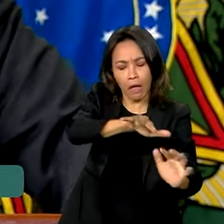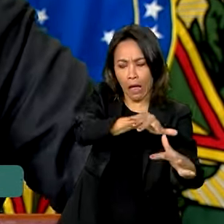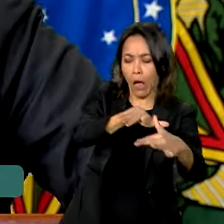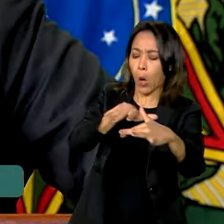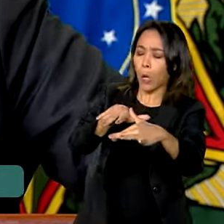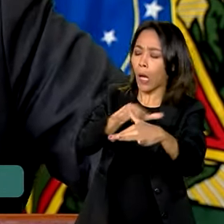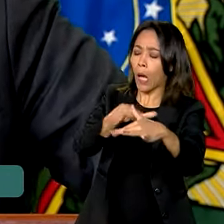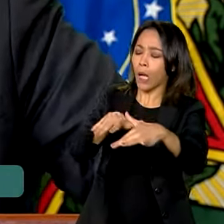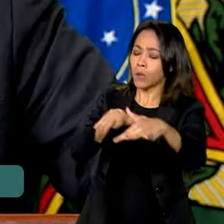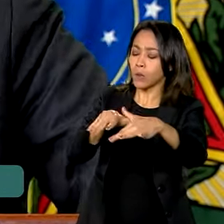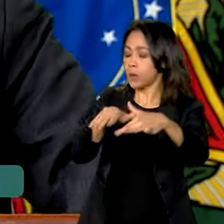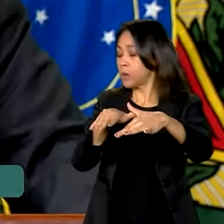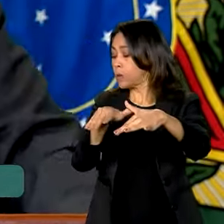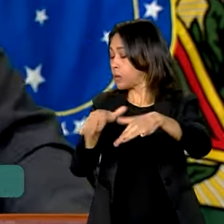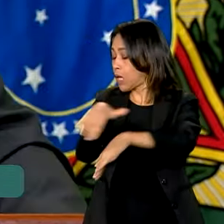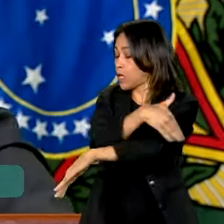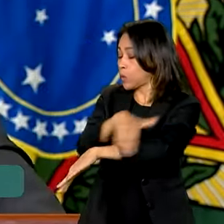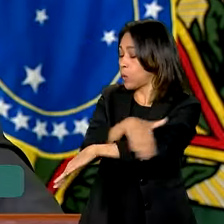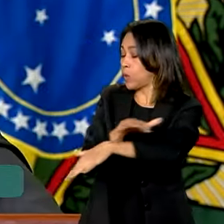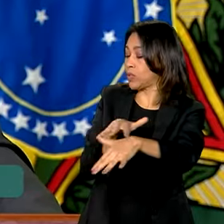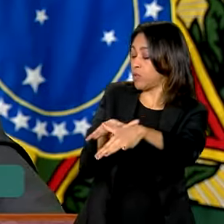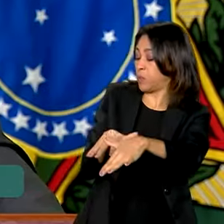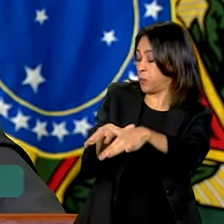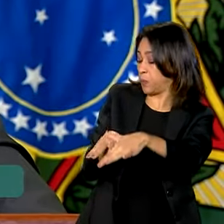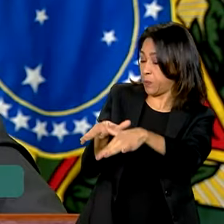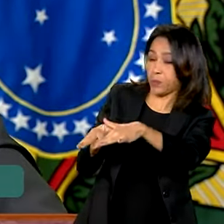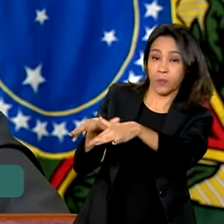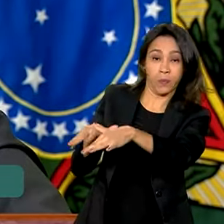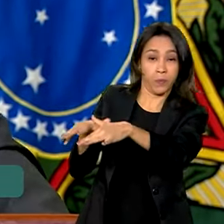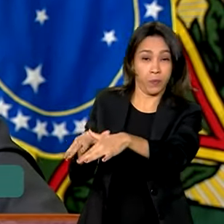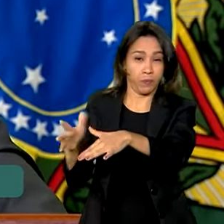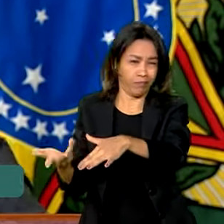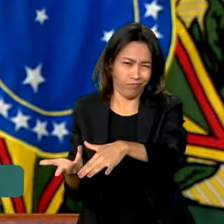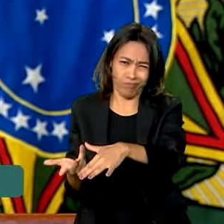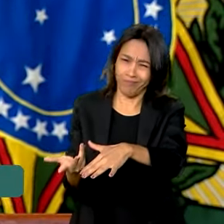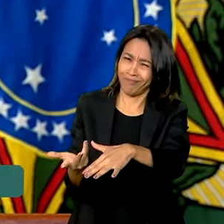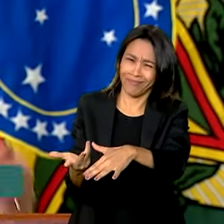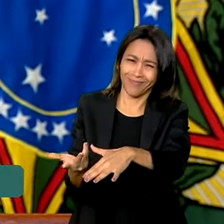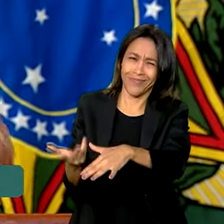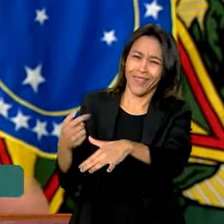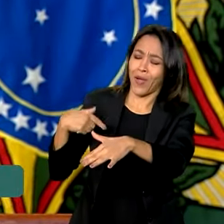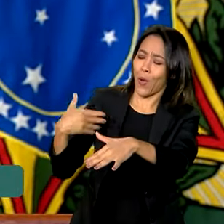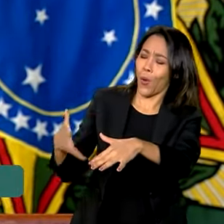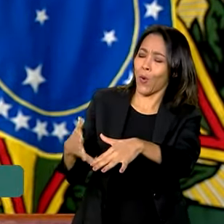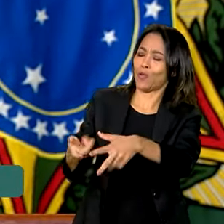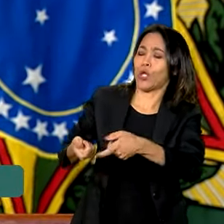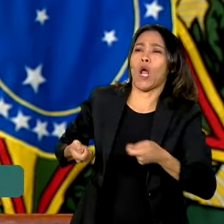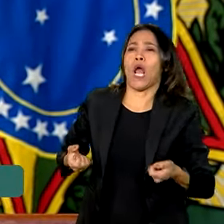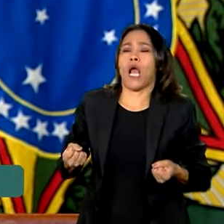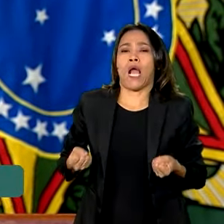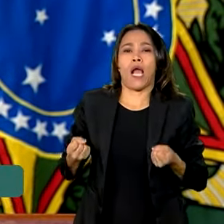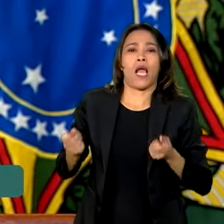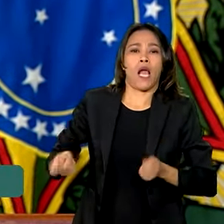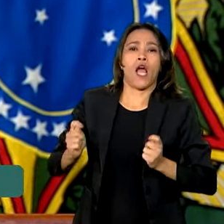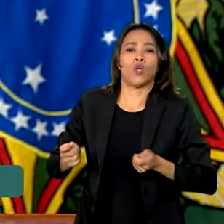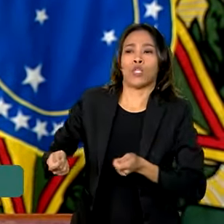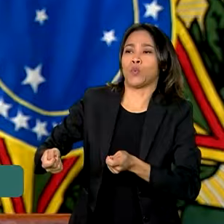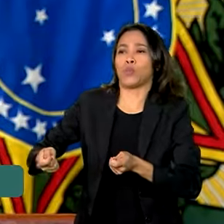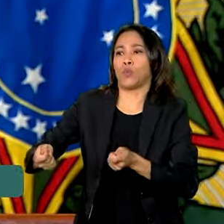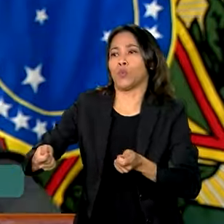enxergar vocês nas ruas como catadores de papel e material reciclável ou como puxadores de carrocinha.